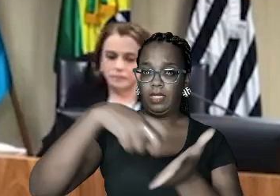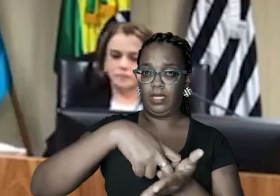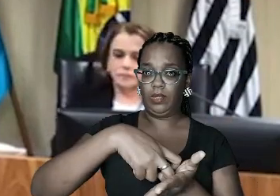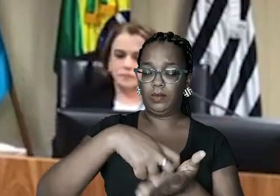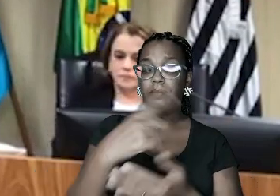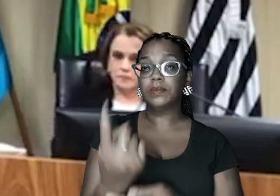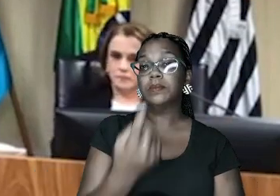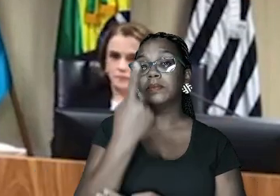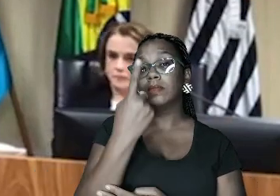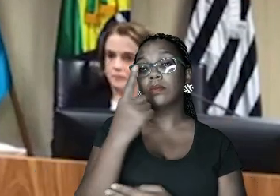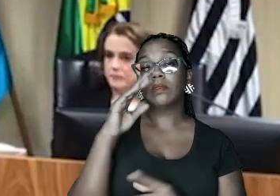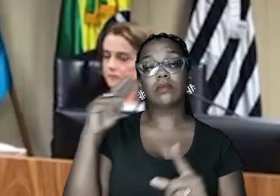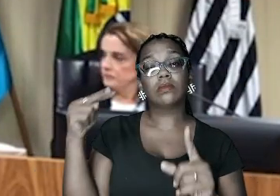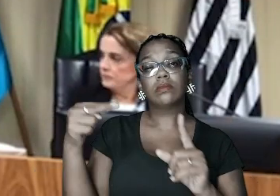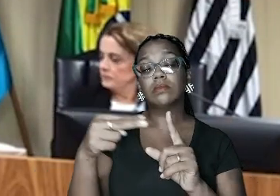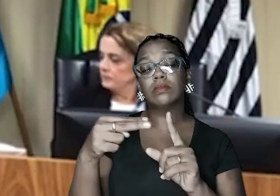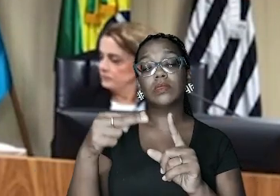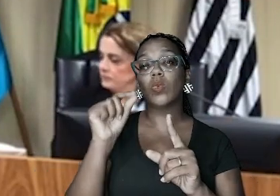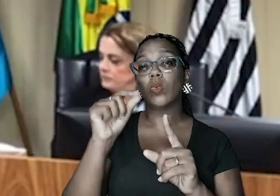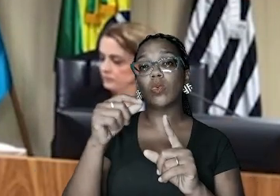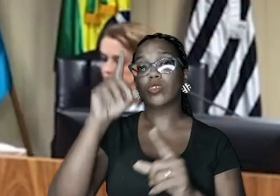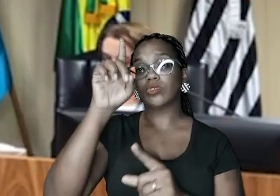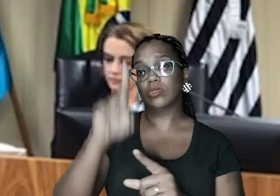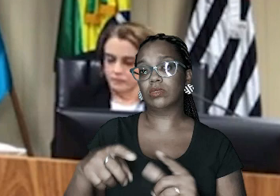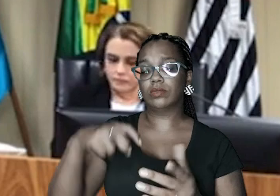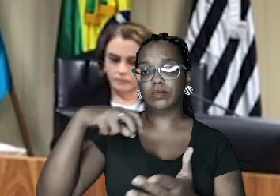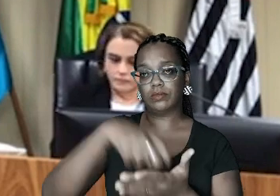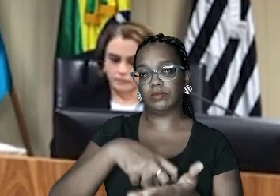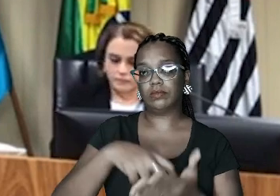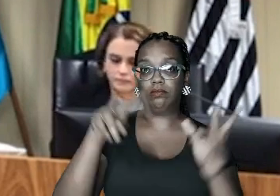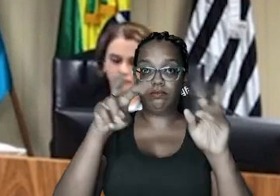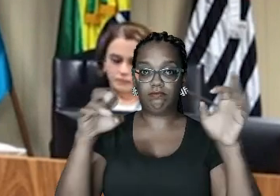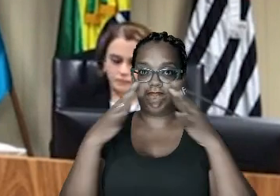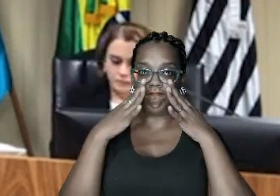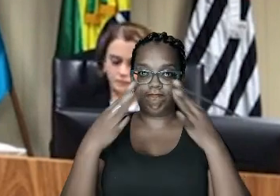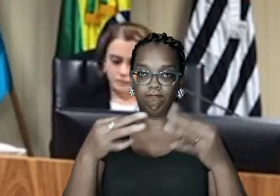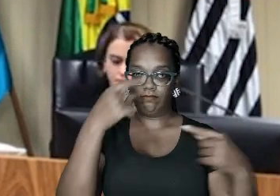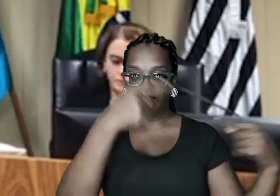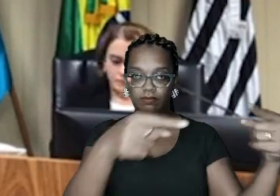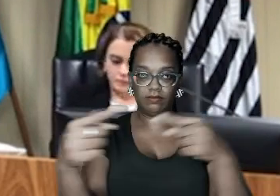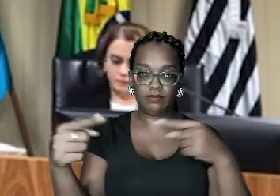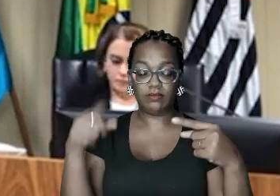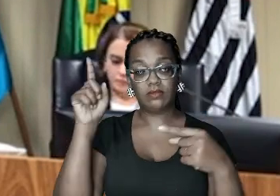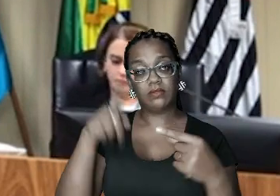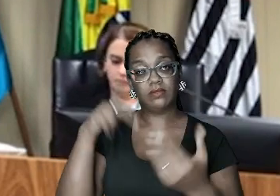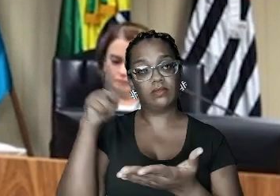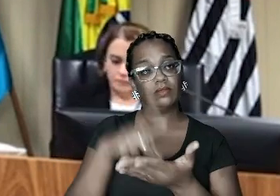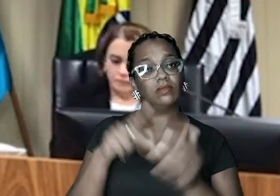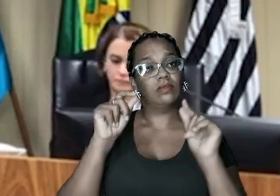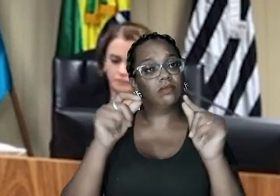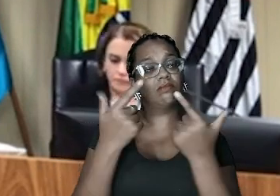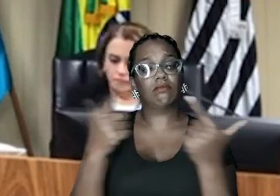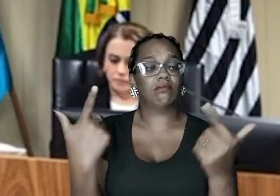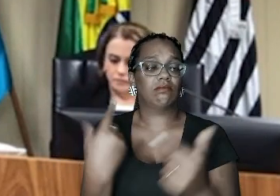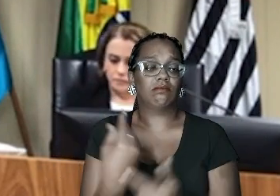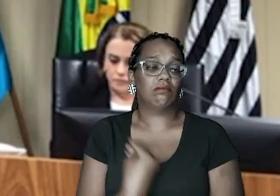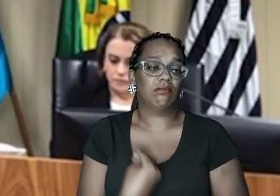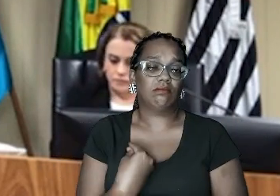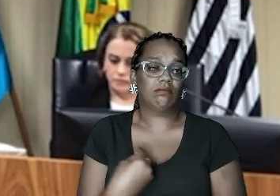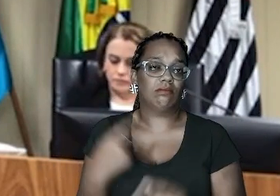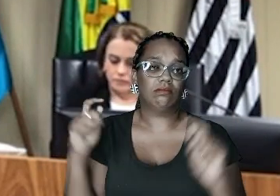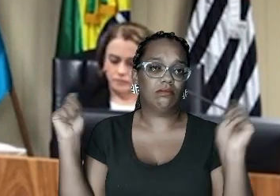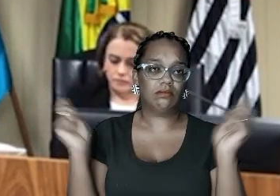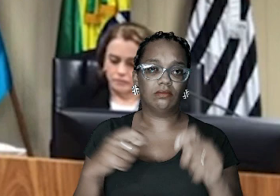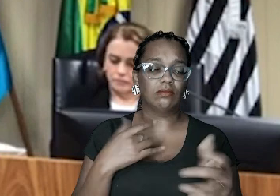de Direito Penal e diante dessa sociedade que eu chamaria a atenção para debate é o fato de que não há possibilidade de